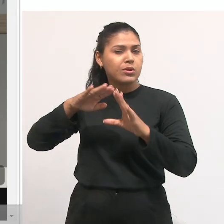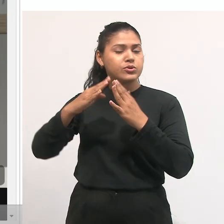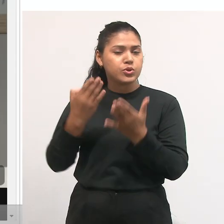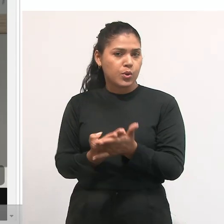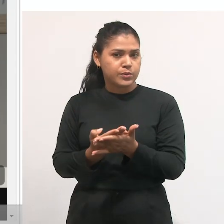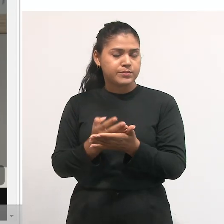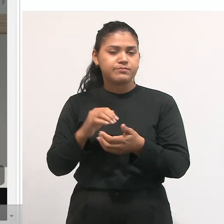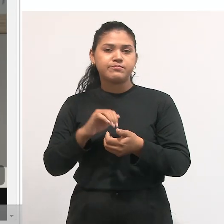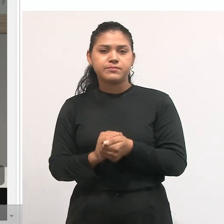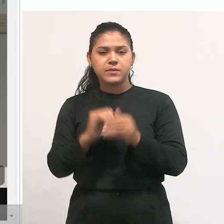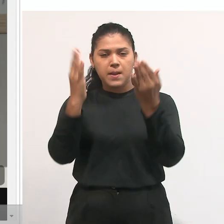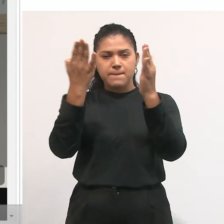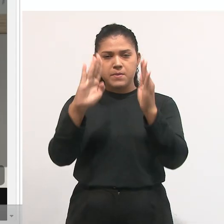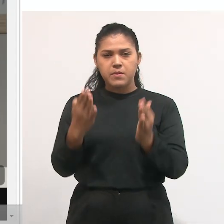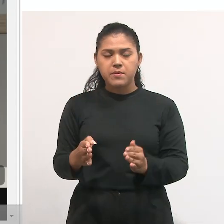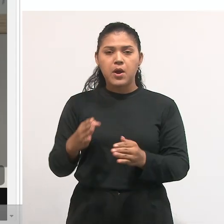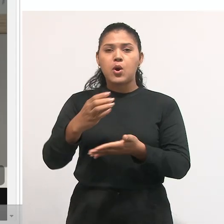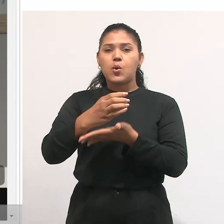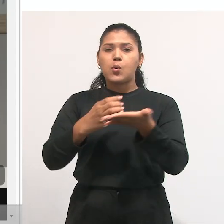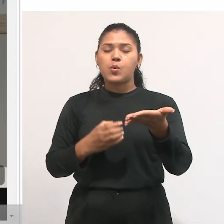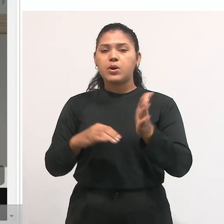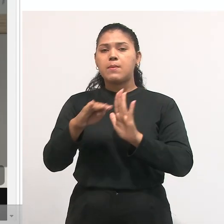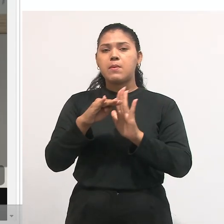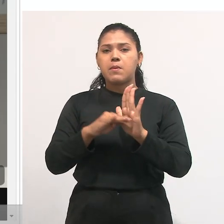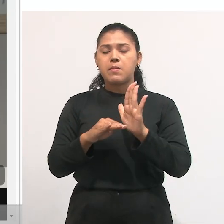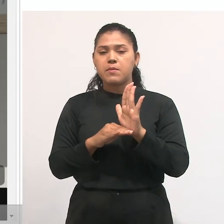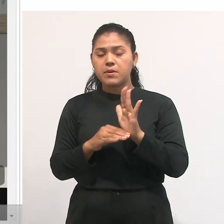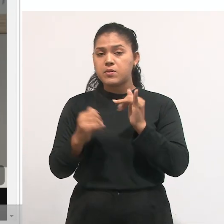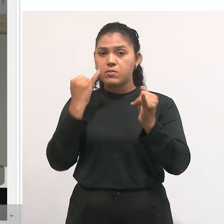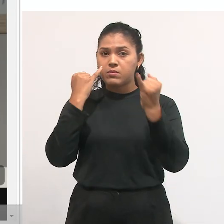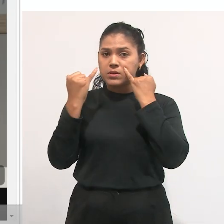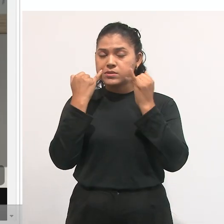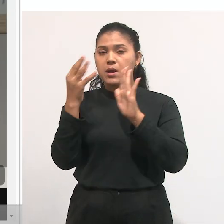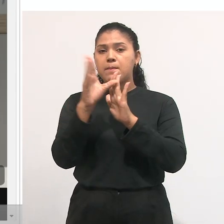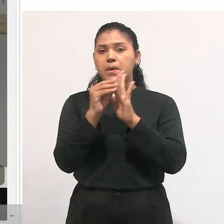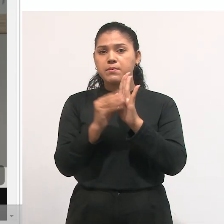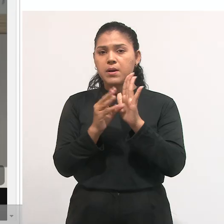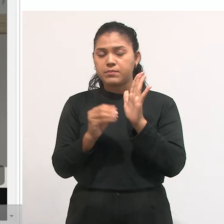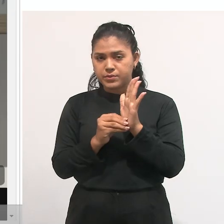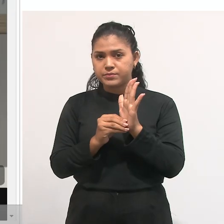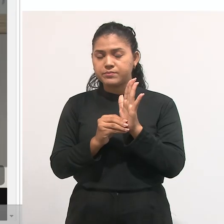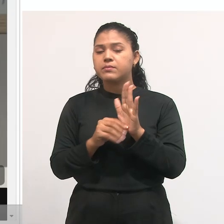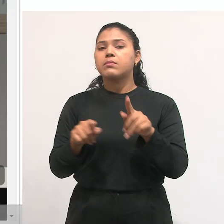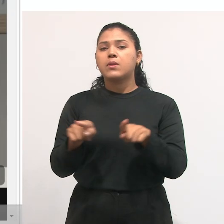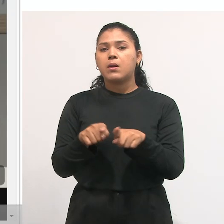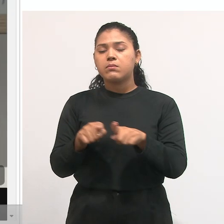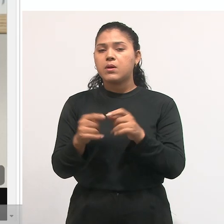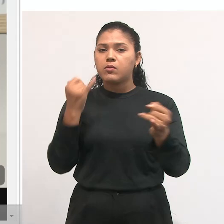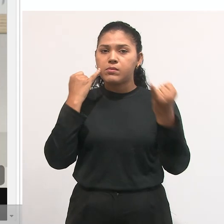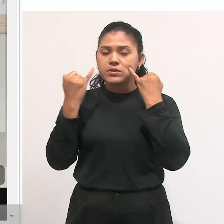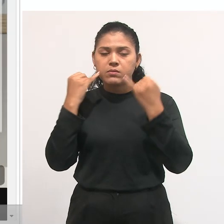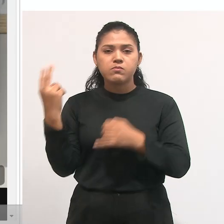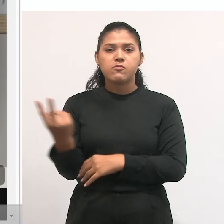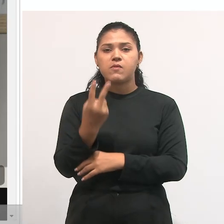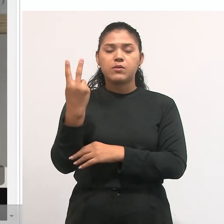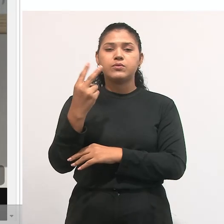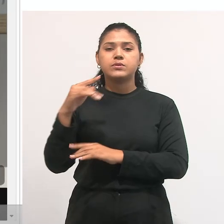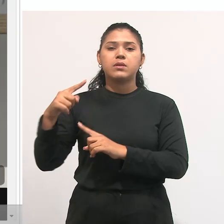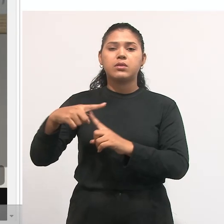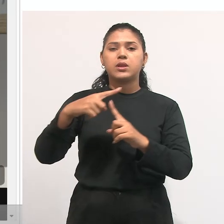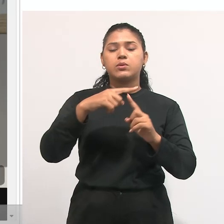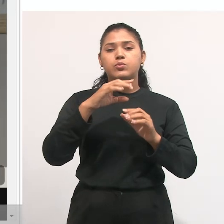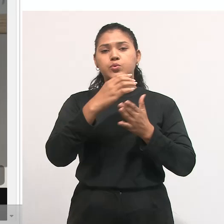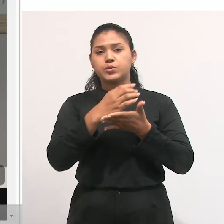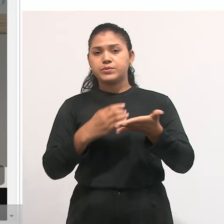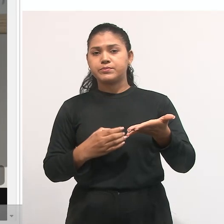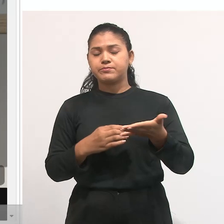currículo educativo por meio de sua composição de conhecimentos e valores presentes em cada tipo de currículo. Bom,